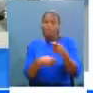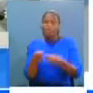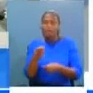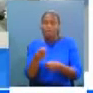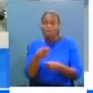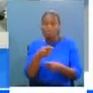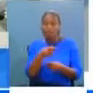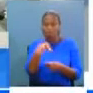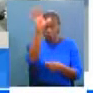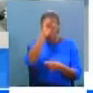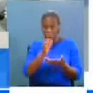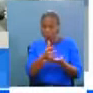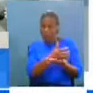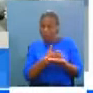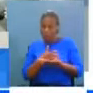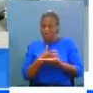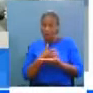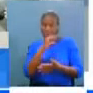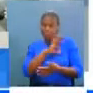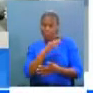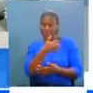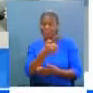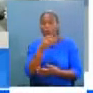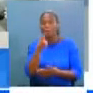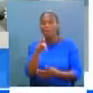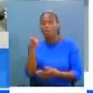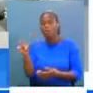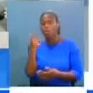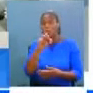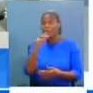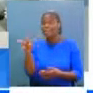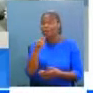venda, o Estado vai arrecadar 5 milhões e 800 mil dólares.